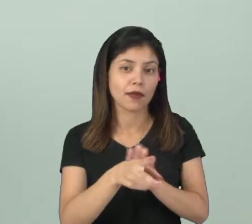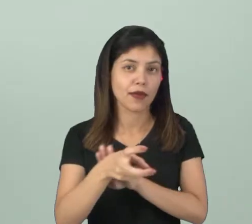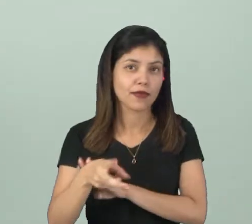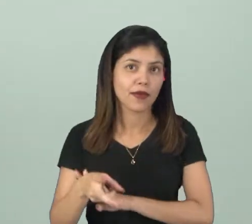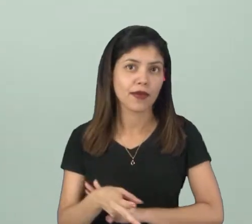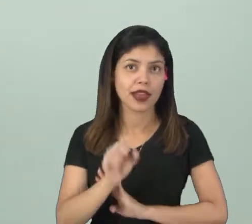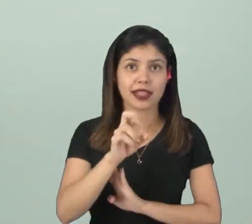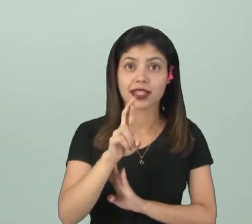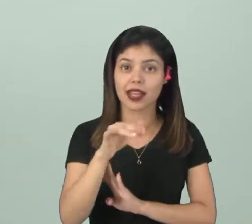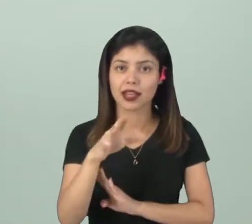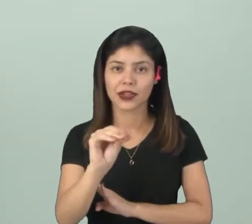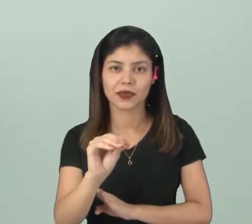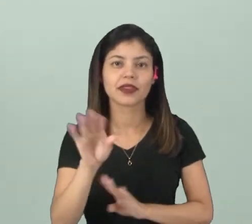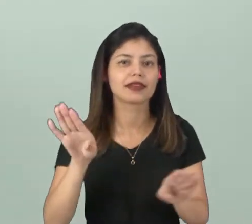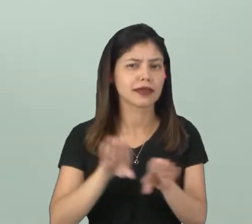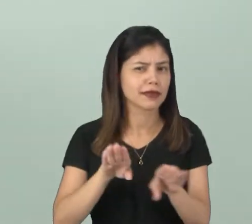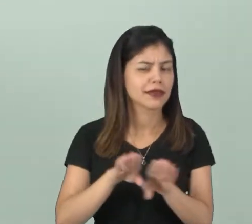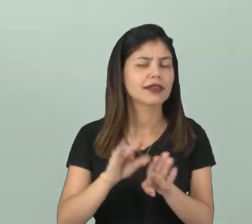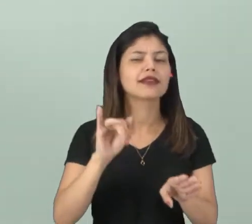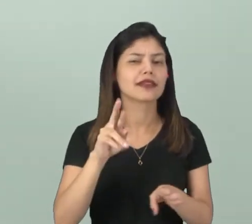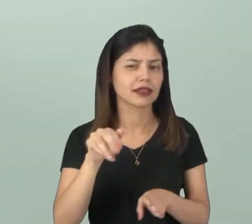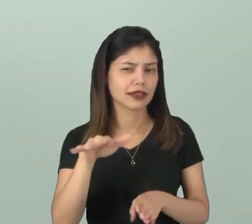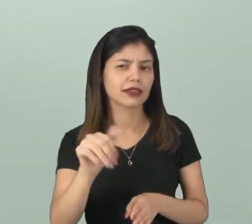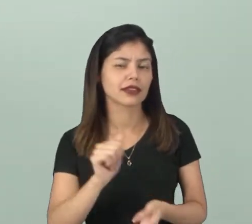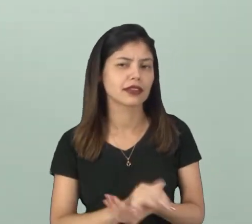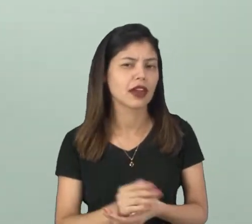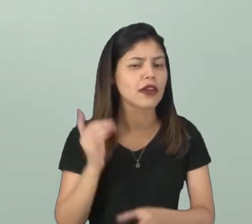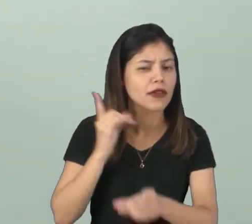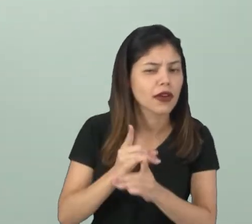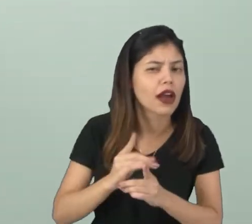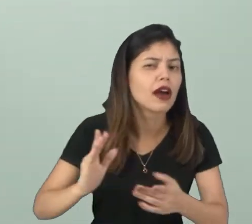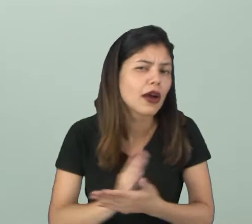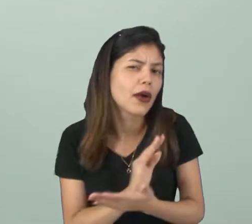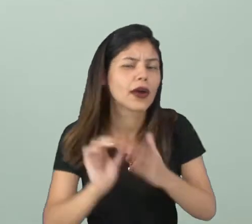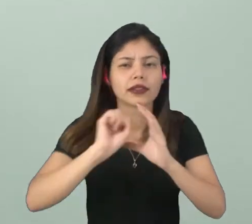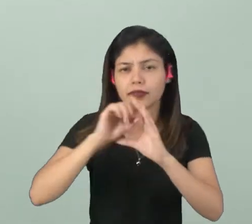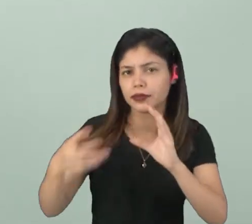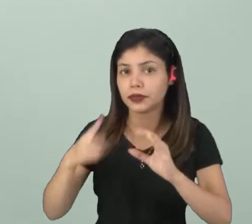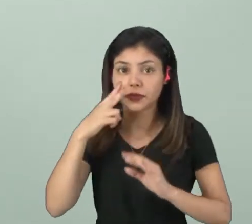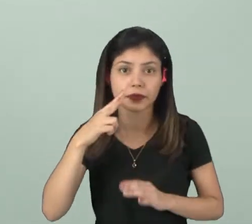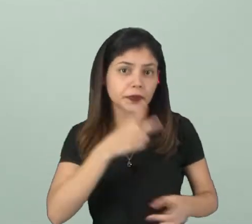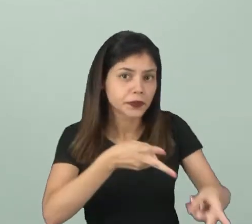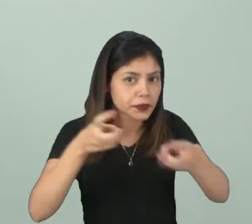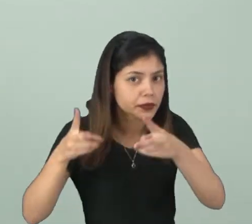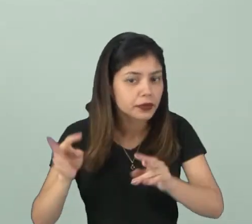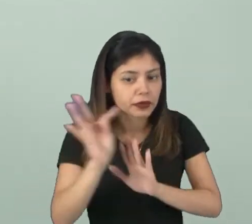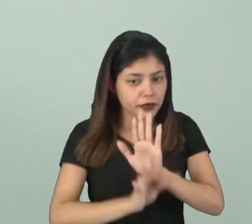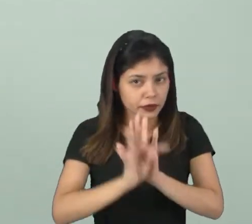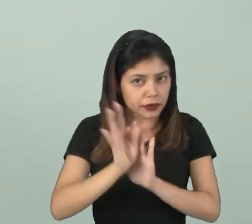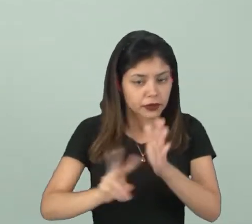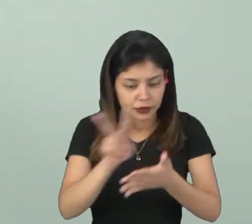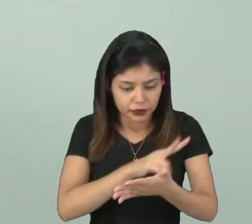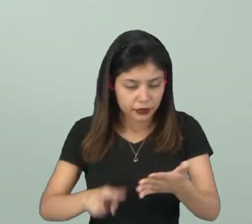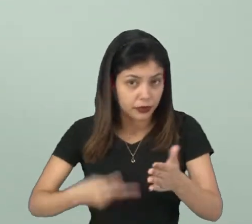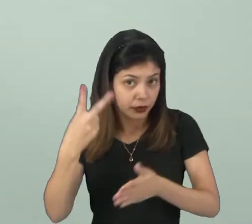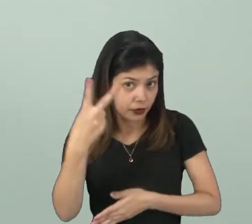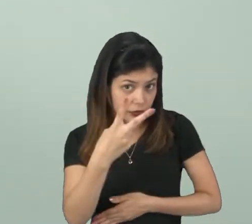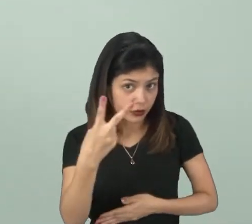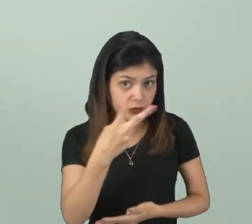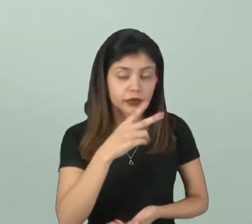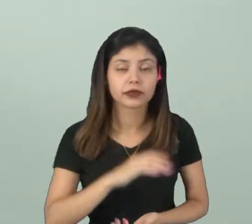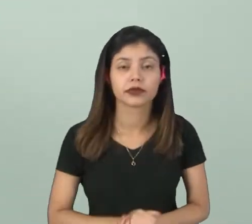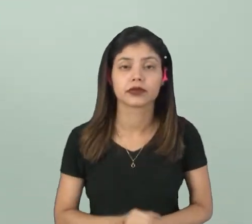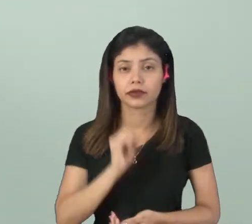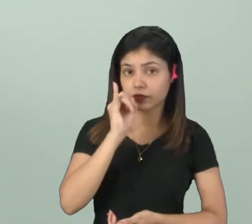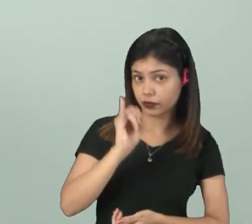ironia. Bom, encontramos aqui algumas características. Agora você vai perceber a leitura de dois textos de anedotas